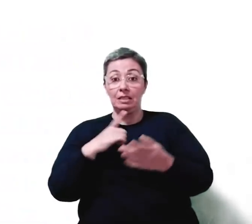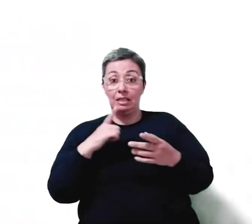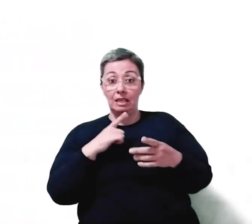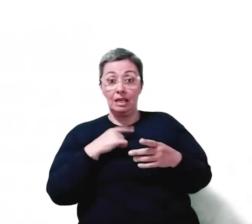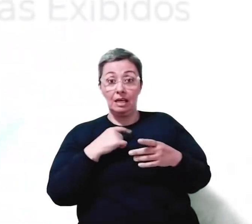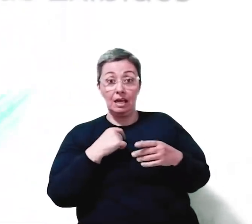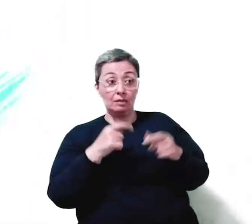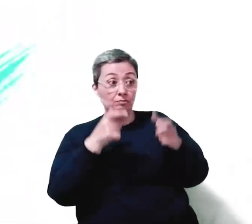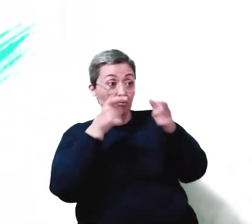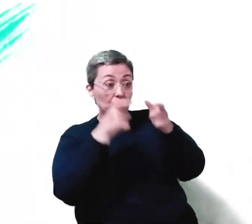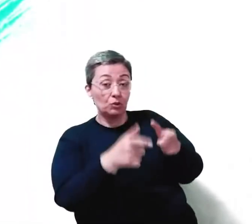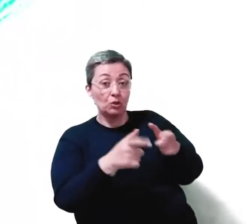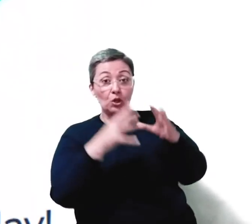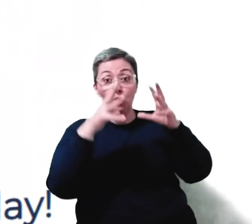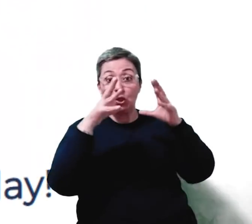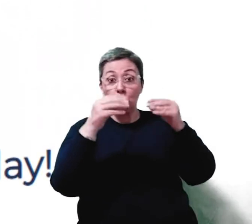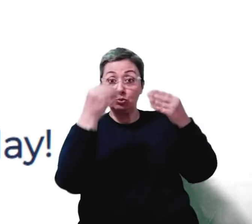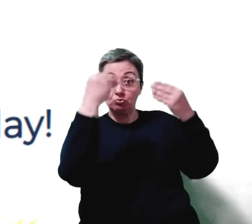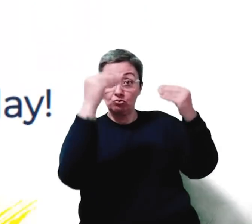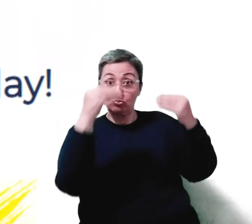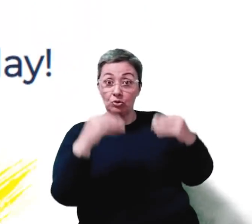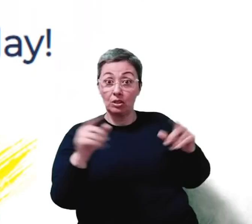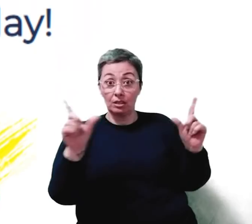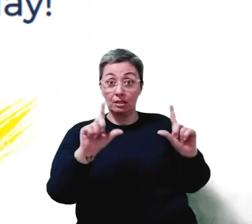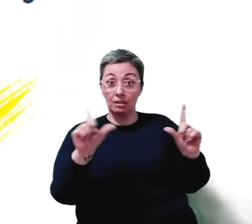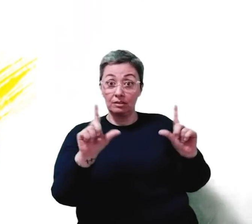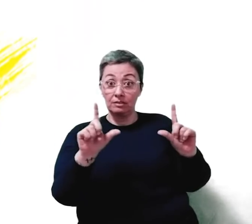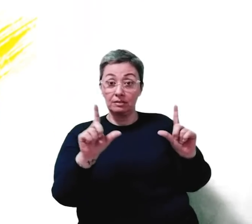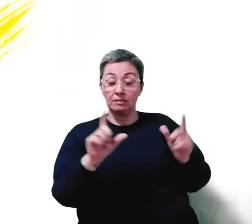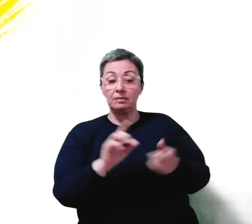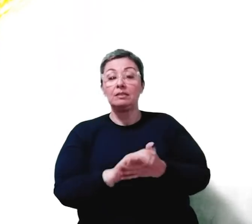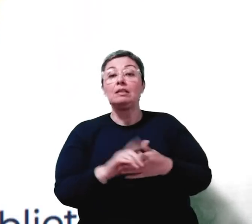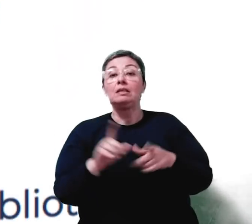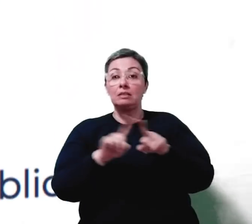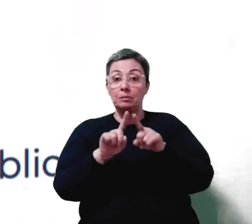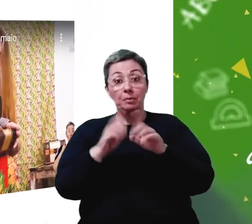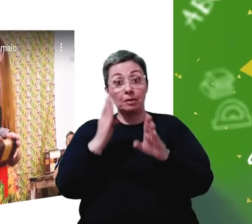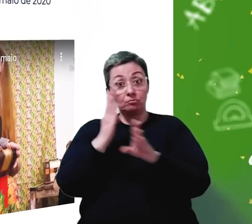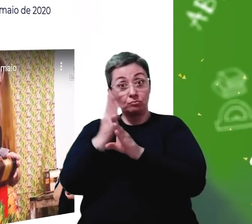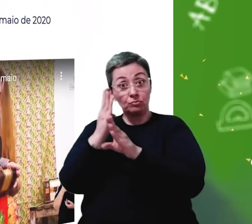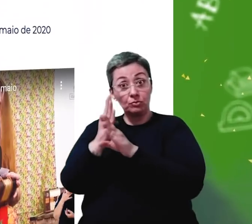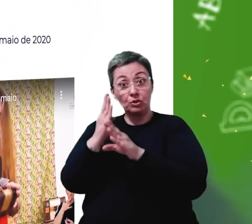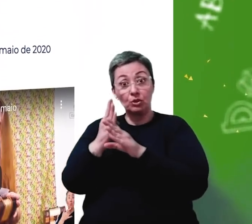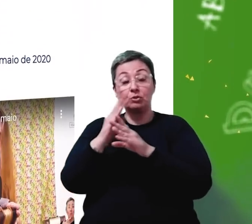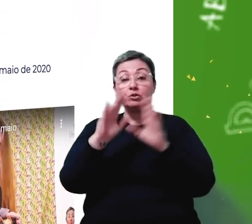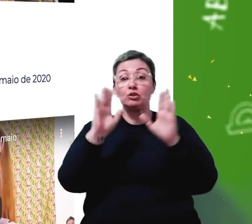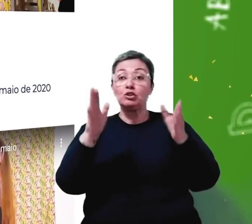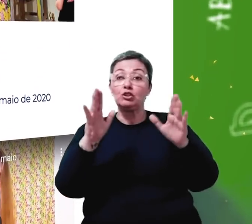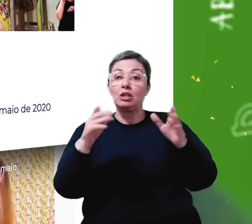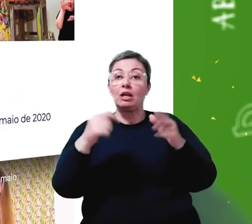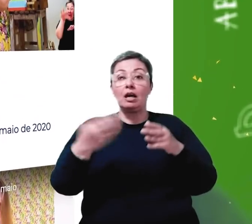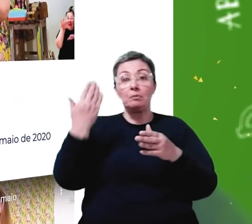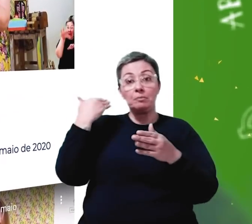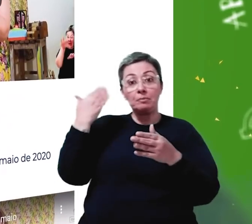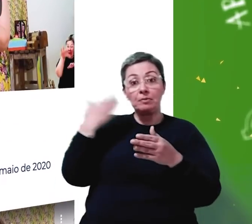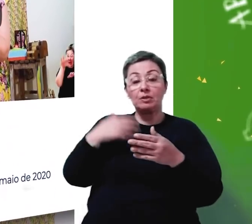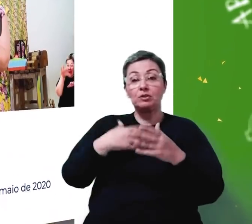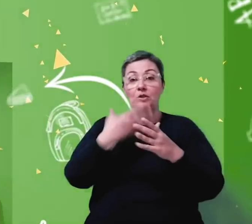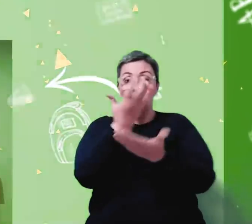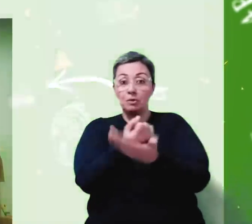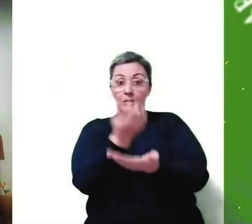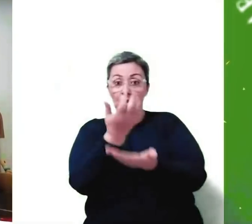Aqui você pode acompanhar tudo o que passa na sua telinha. Você encontra os programas já exibidos, conteúdo para